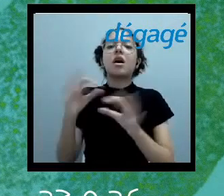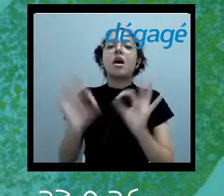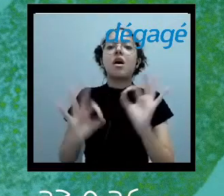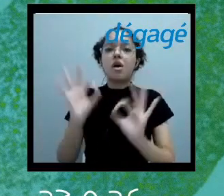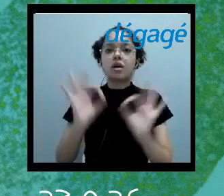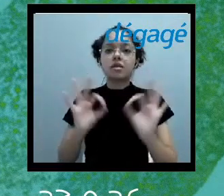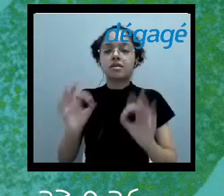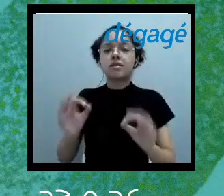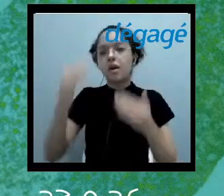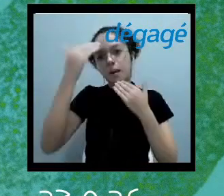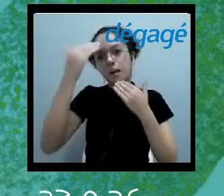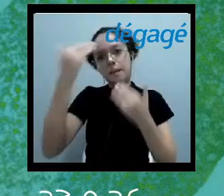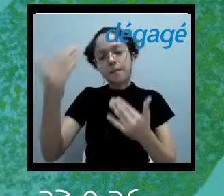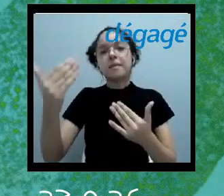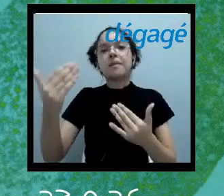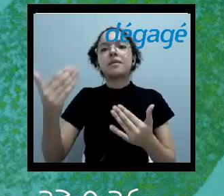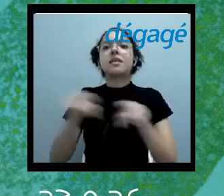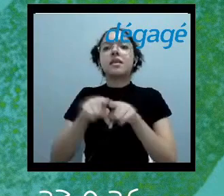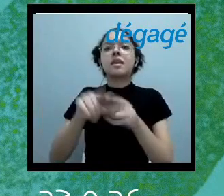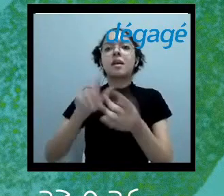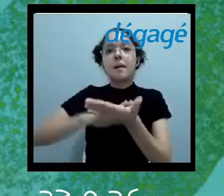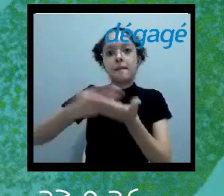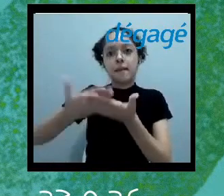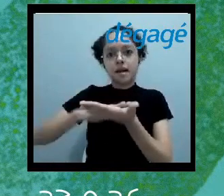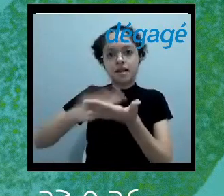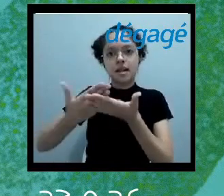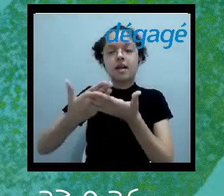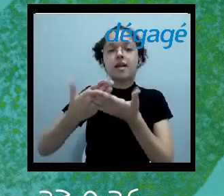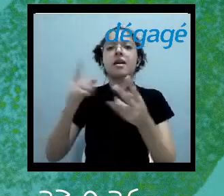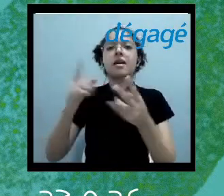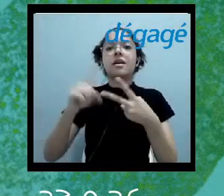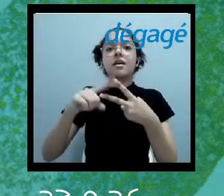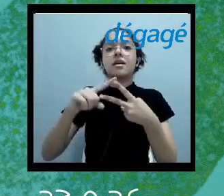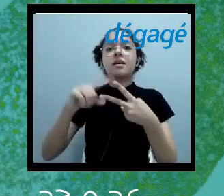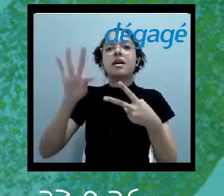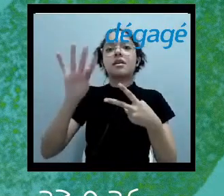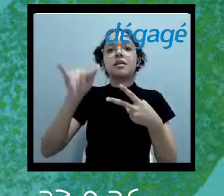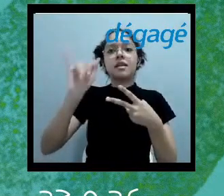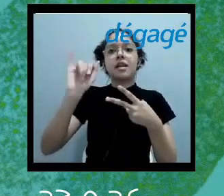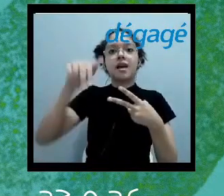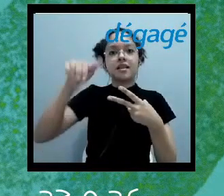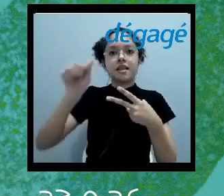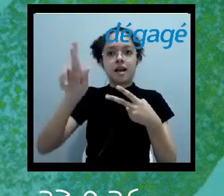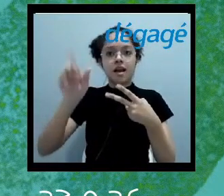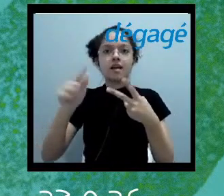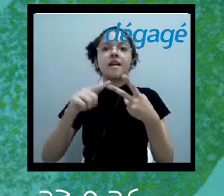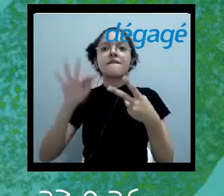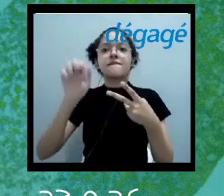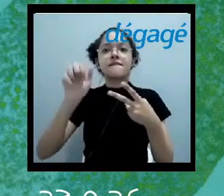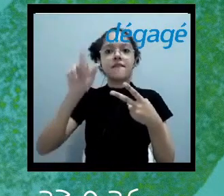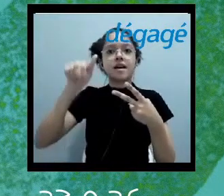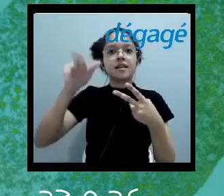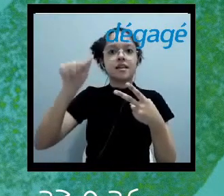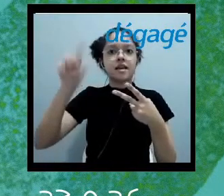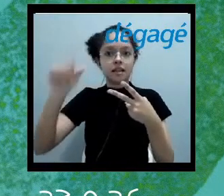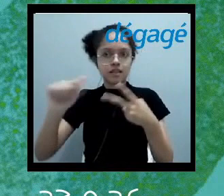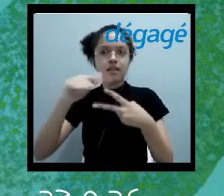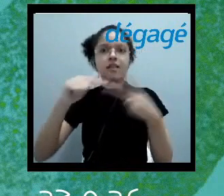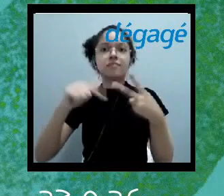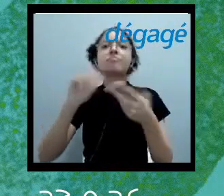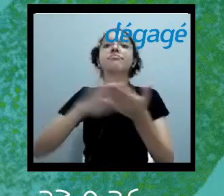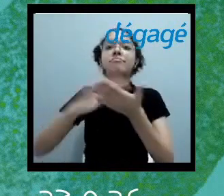obrigada, às intérpretes de Libra, Tainara e Fernanda, muito boa, que bacana essa